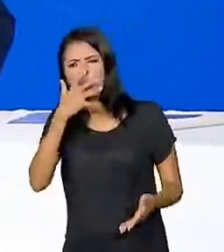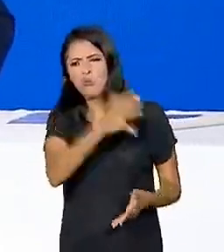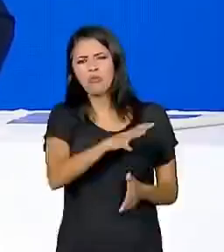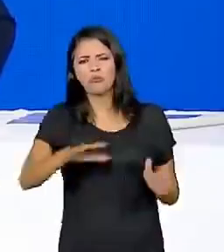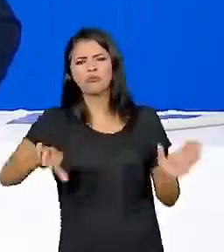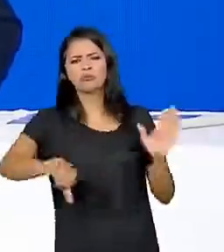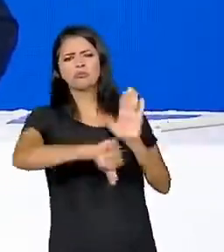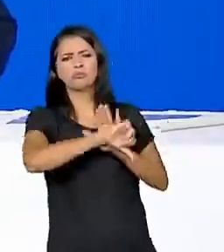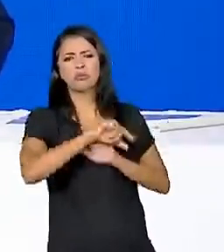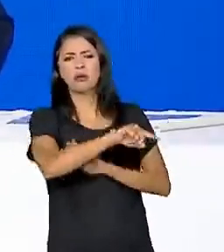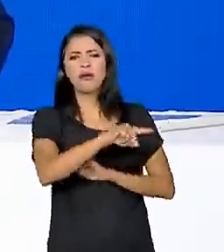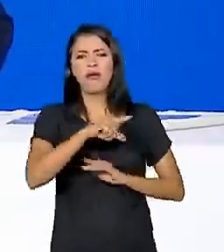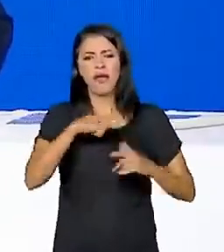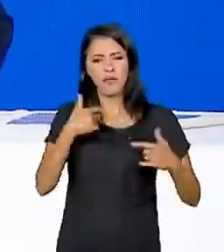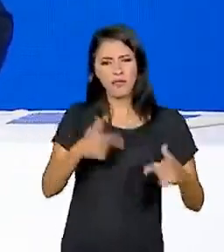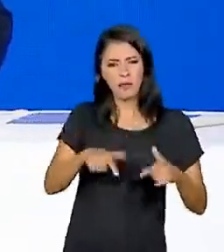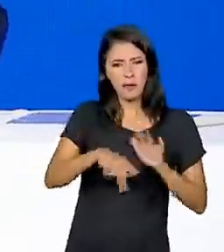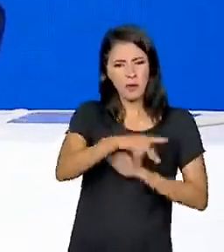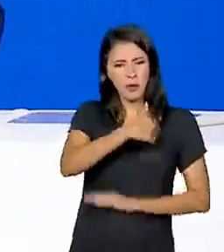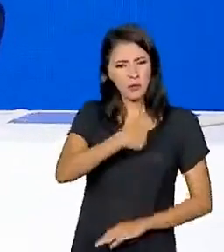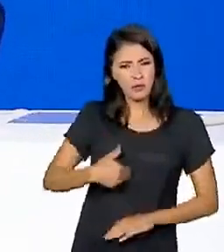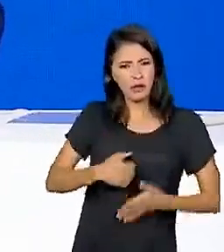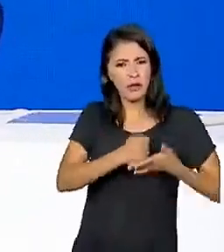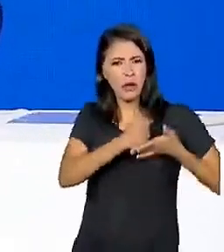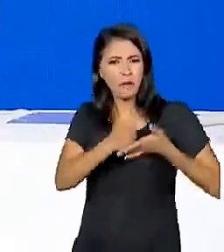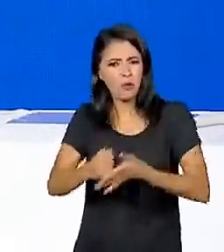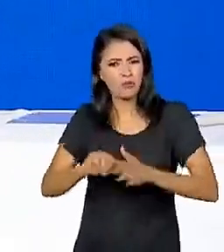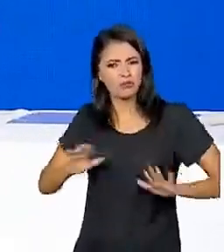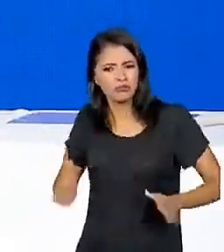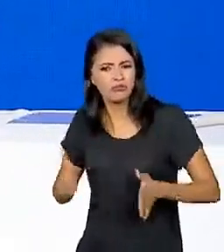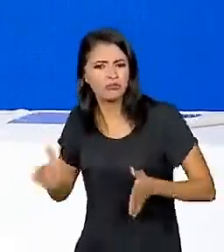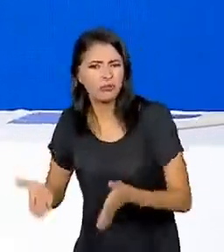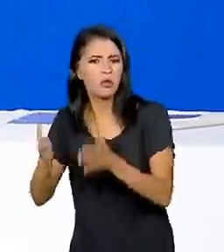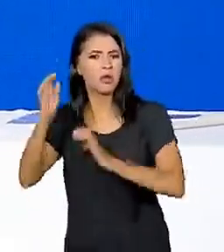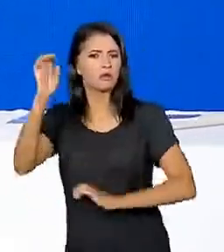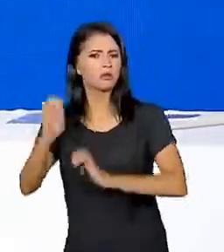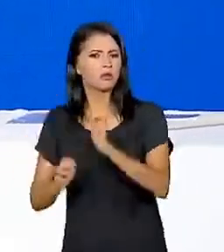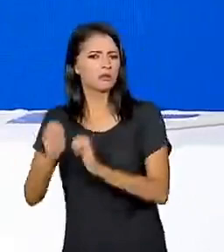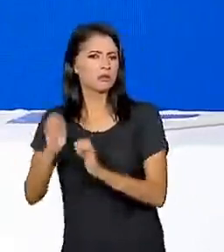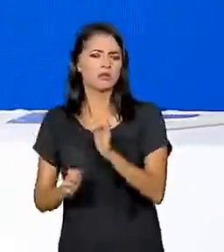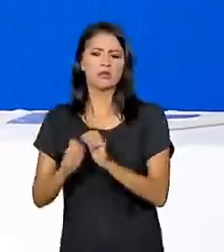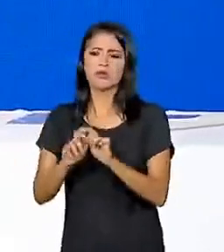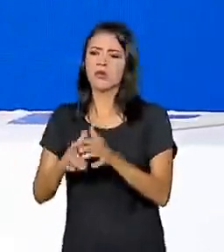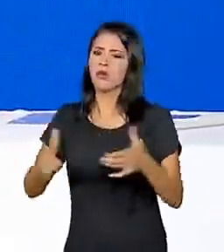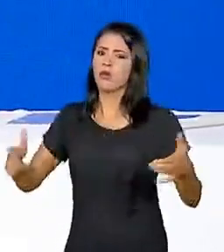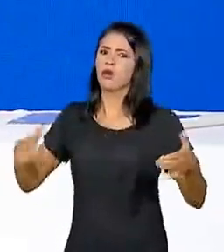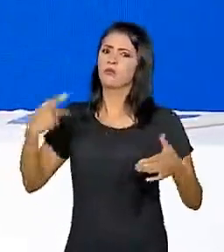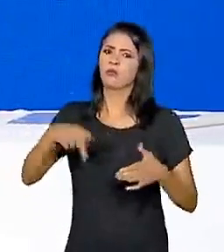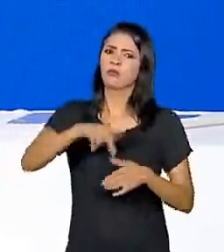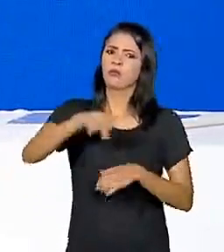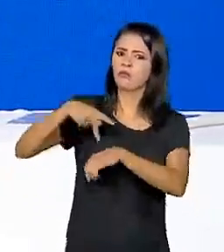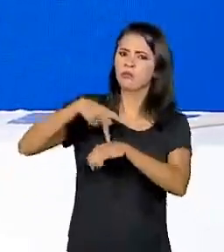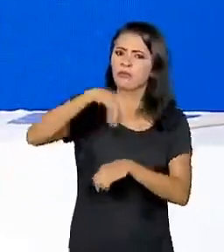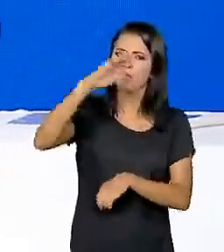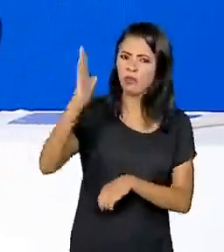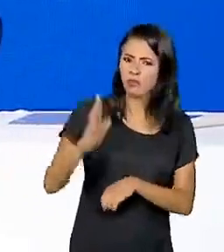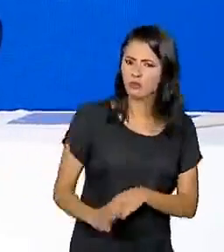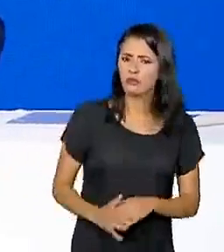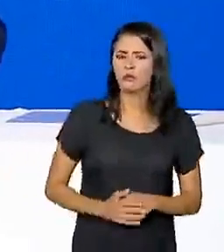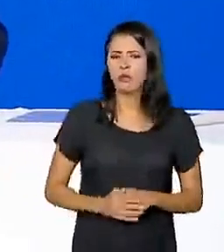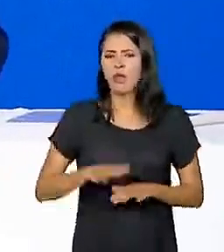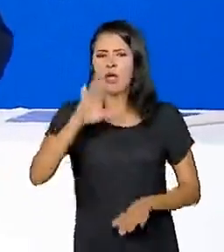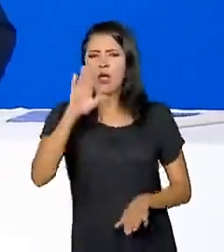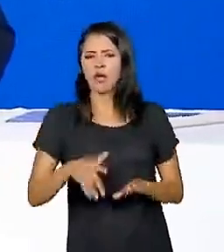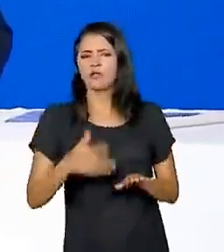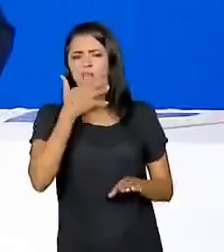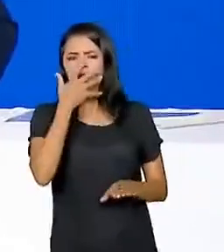criminalizando essa ação pública de apoio e incentivo à industrialização e à indústria nacional. Muitas vezes colocando de